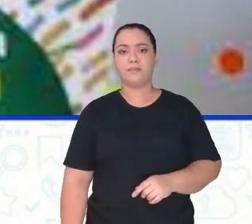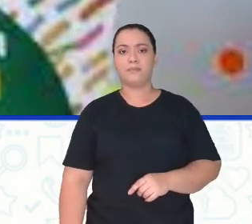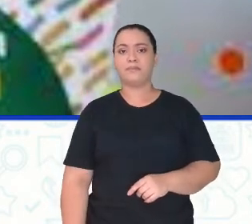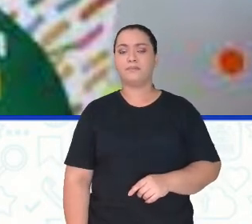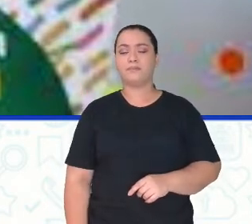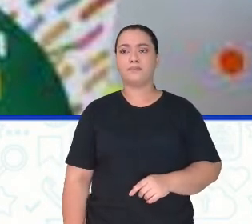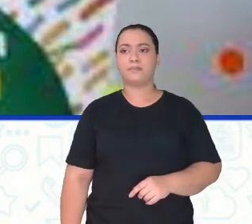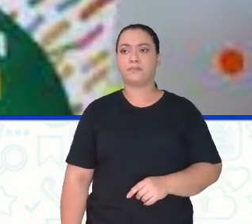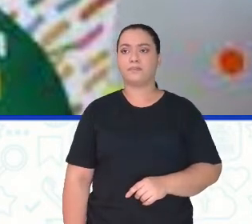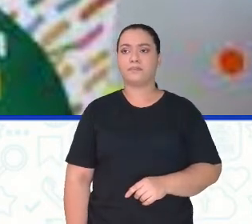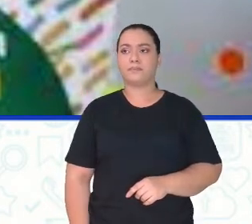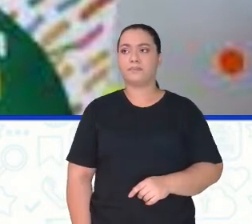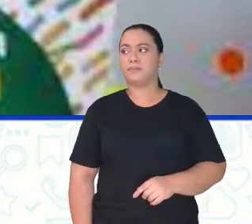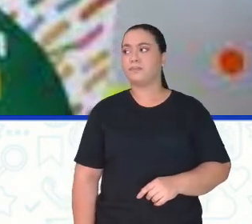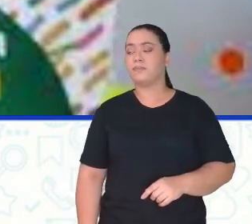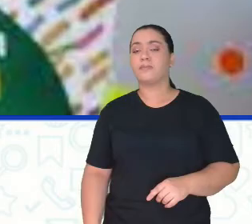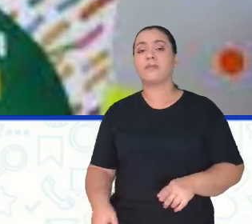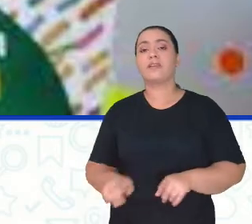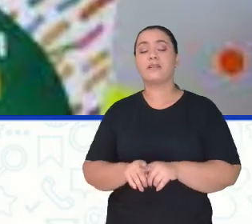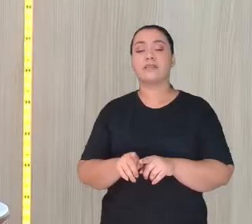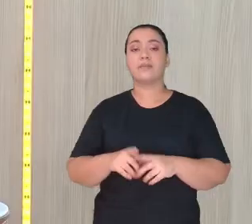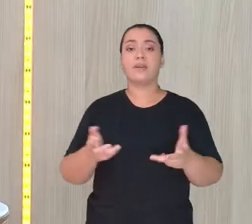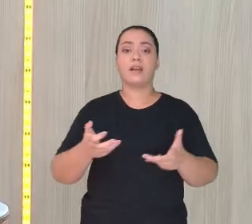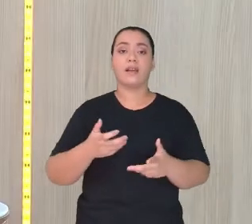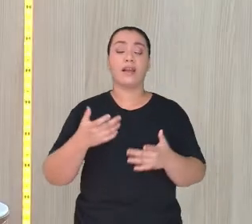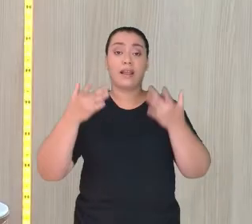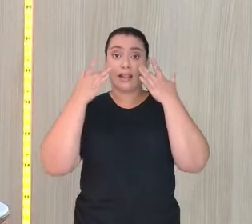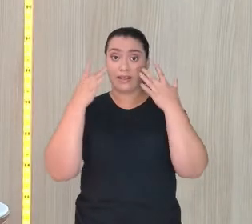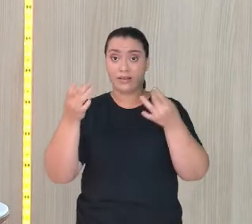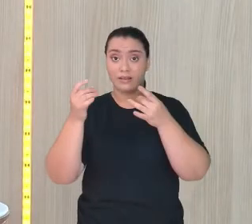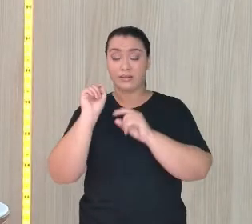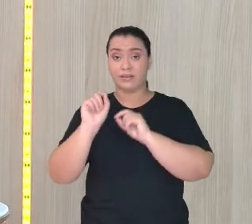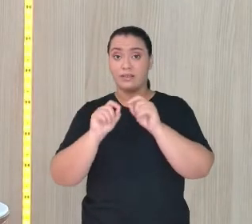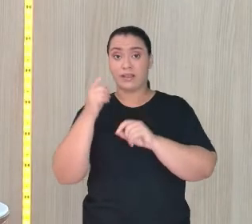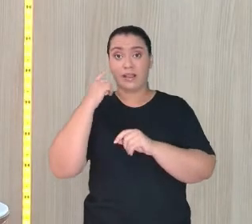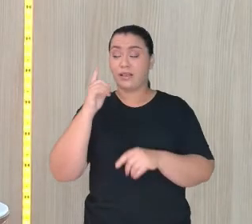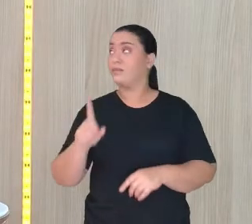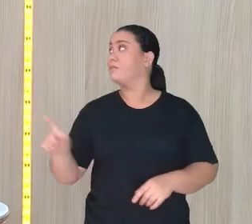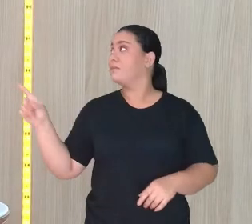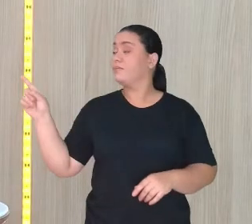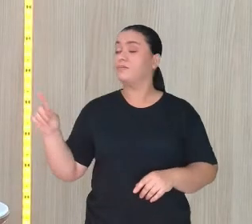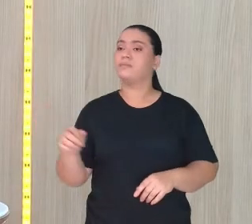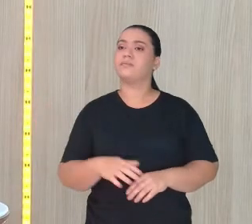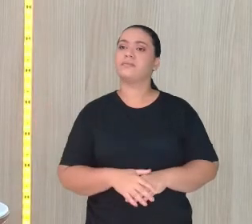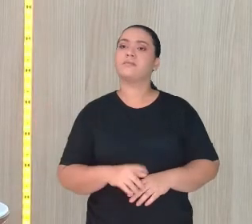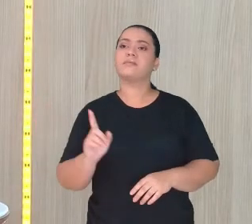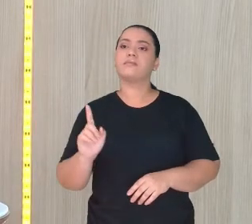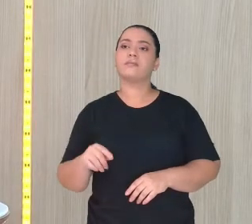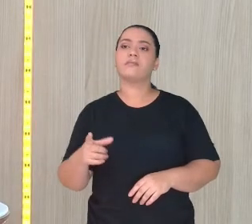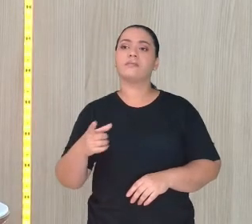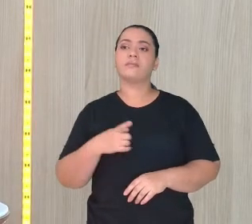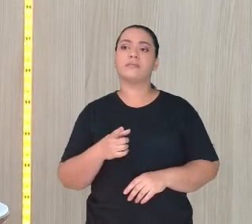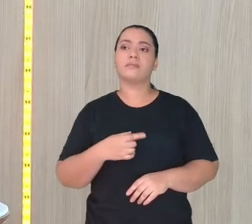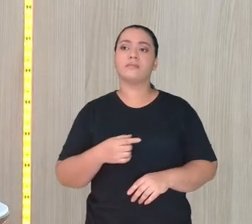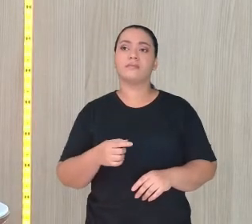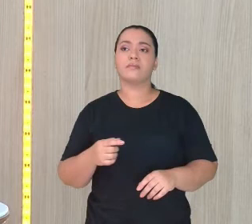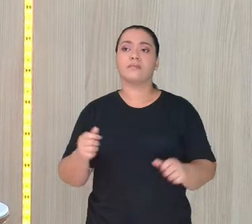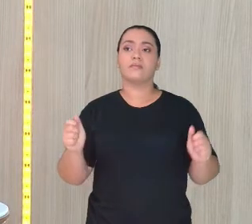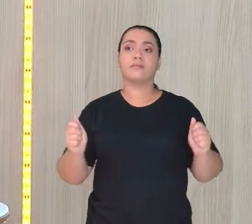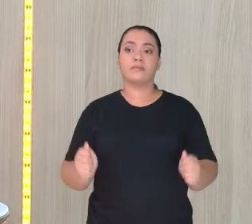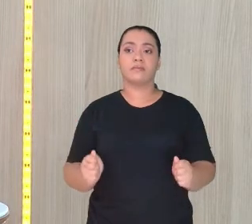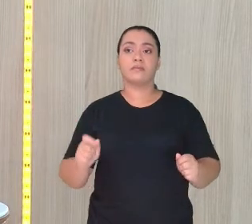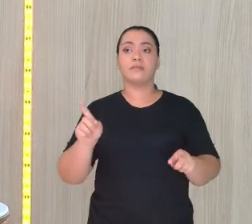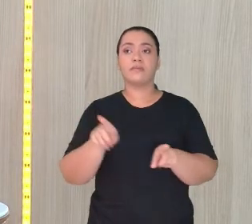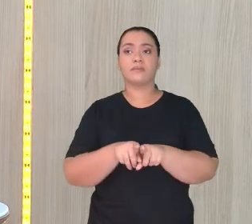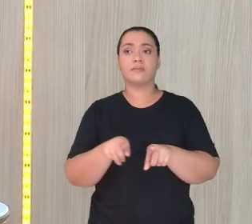marcadores, né? Camille, Isso, eu professora? gostaria de chamar a atenção Por também, favor. né, nesse cartaz, é a capa que a criança está usando, não